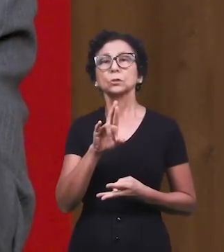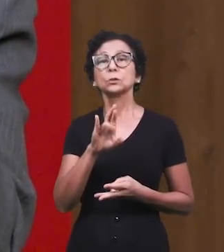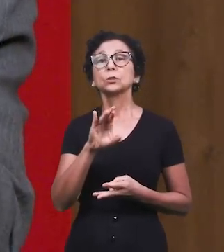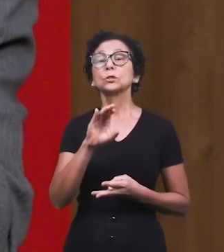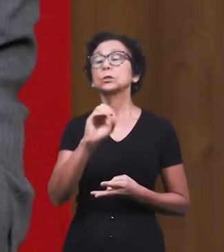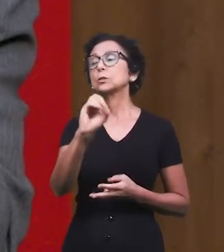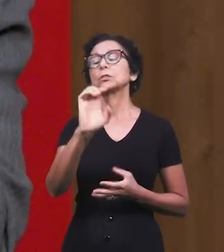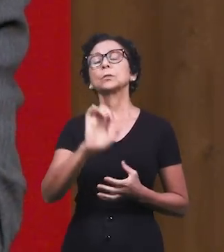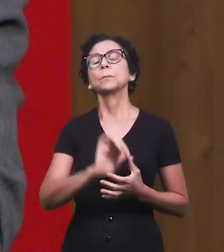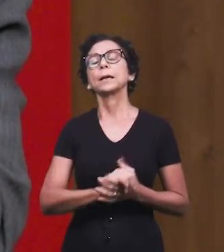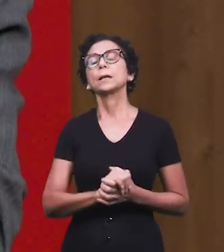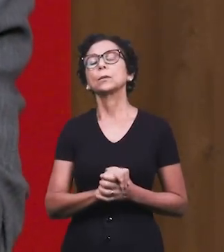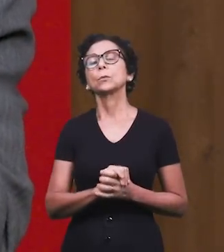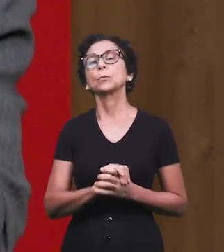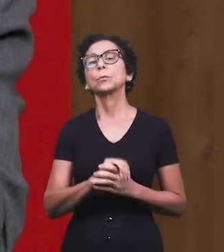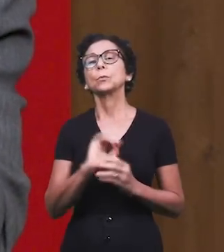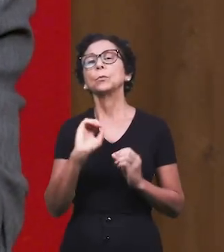Tibério?